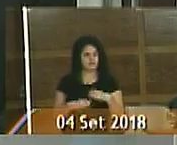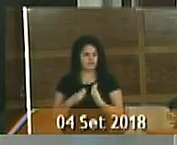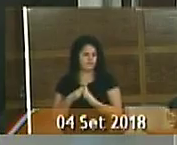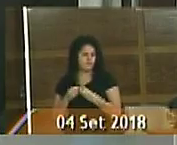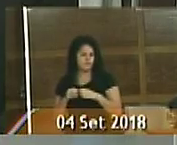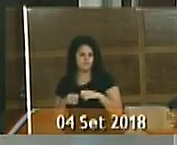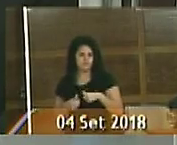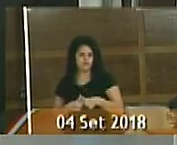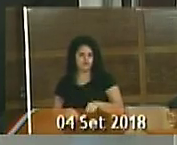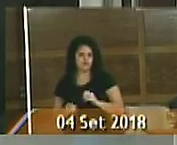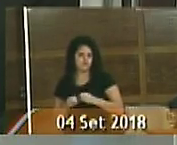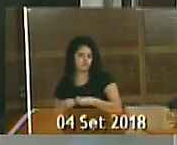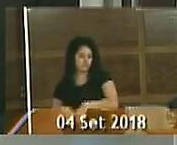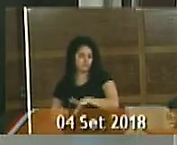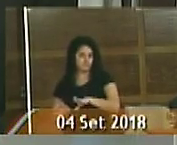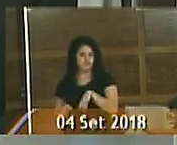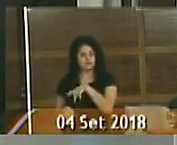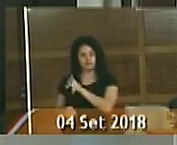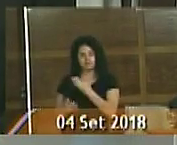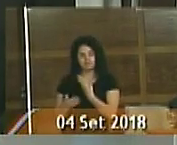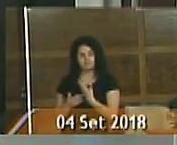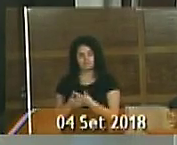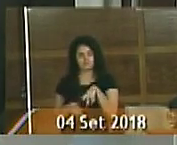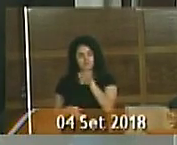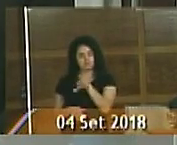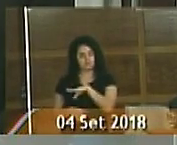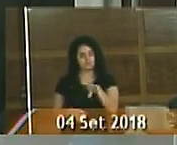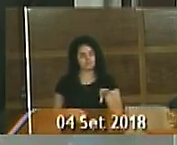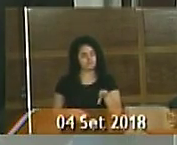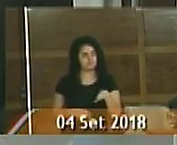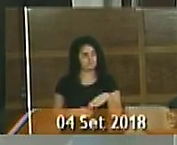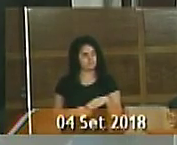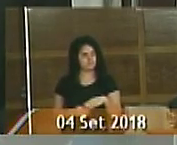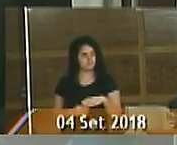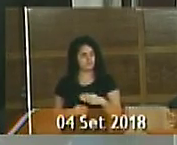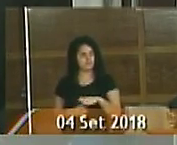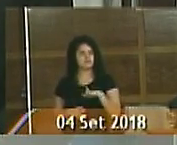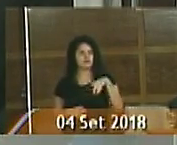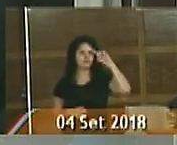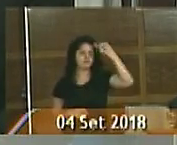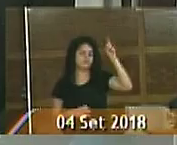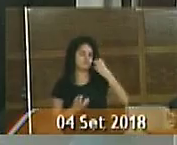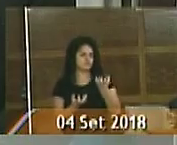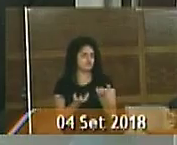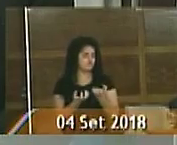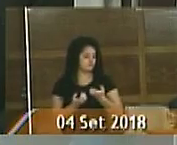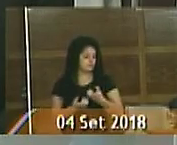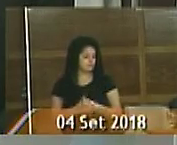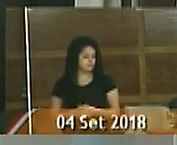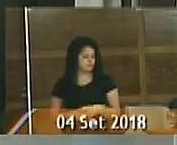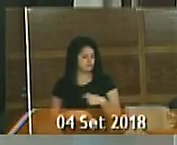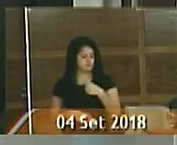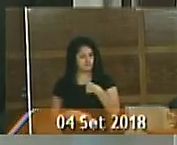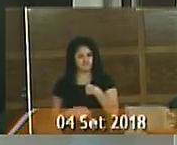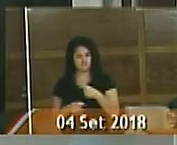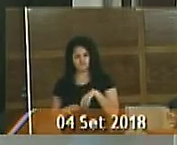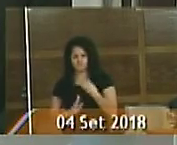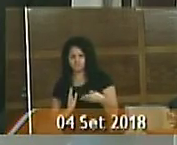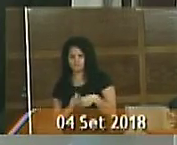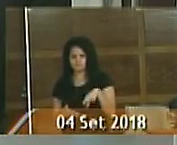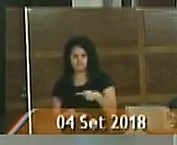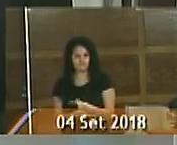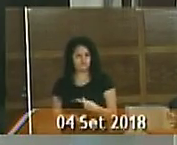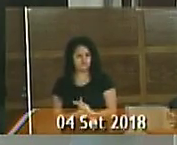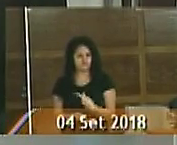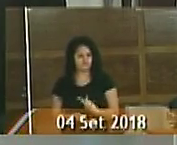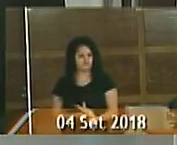na escola, lá na igreja até quando Deus quiser. Então, isso é, para mim, está tudo errado. Eu quero